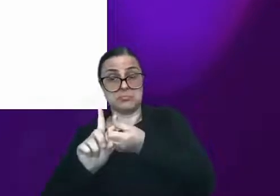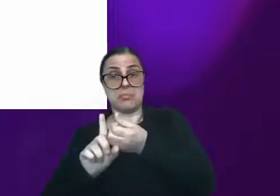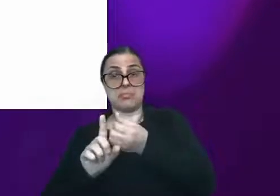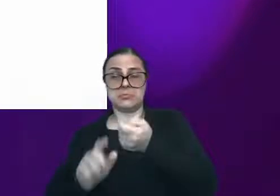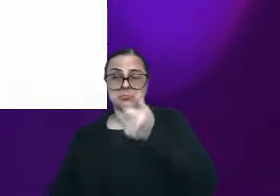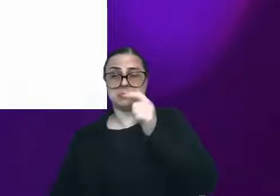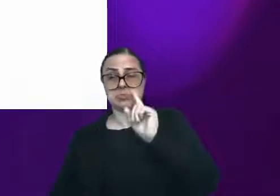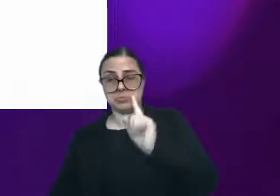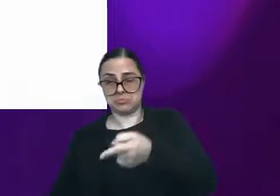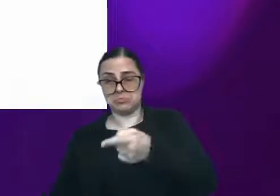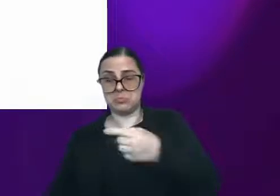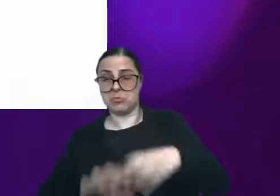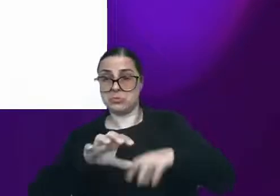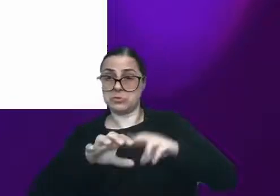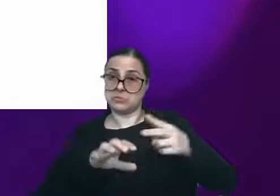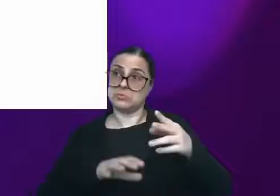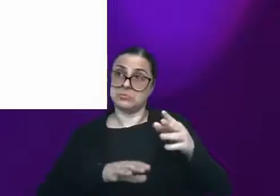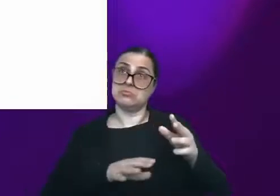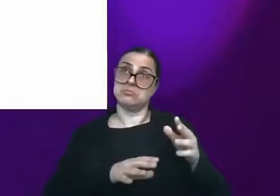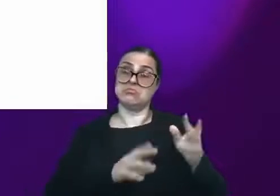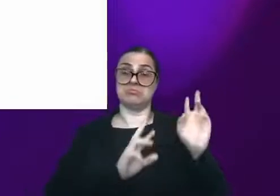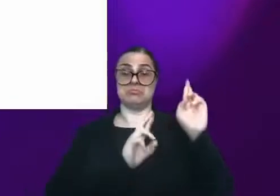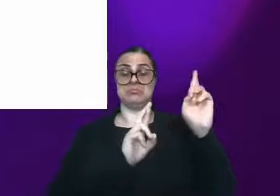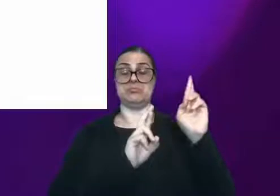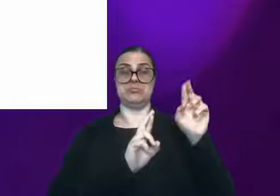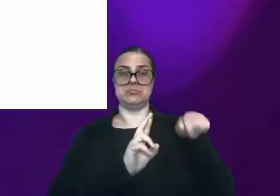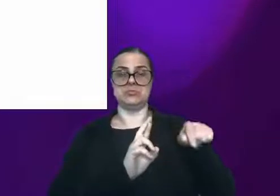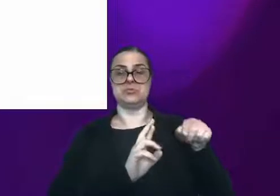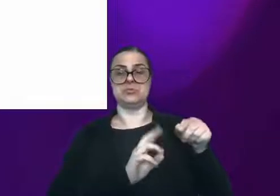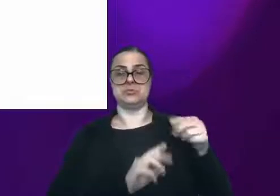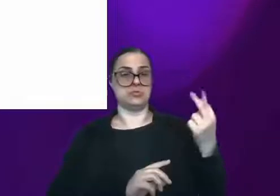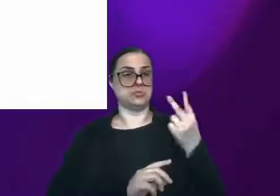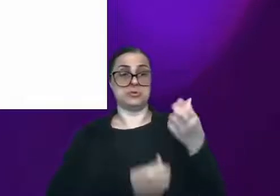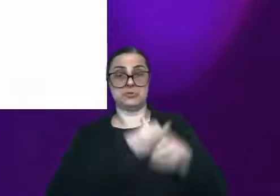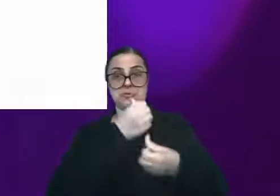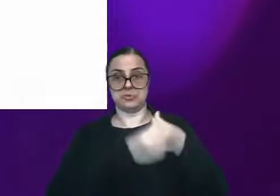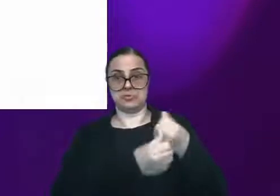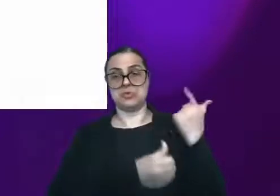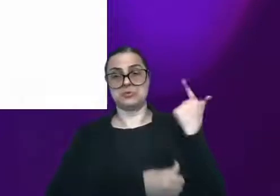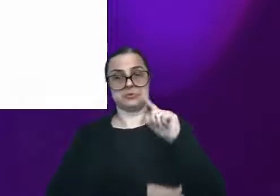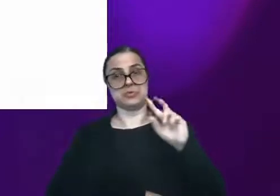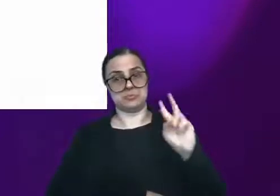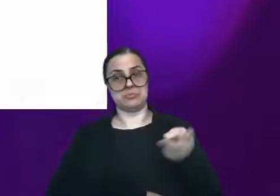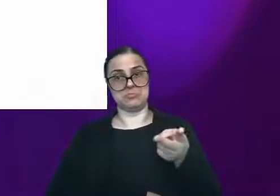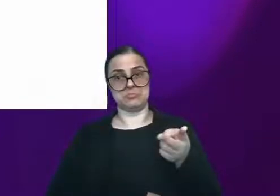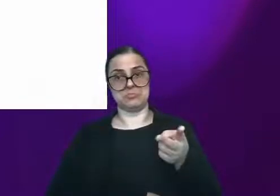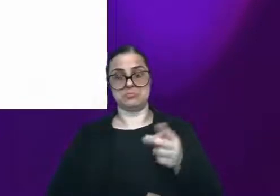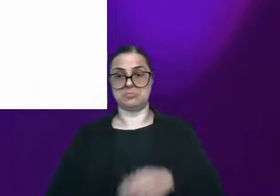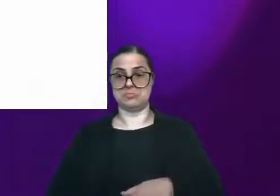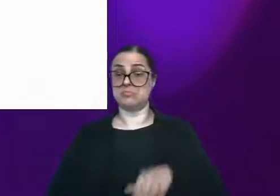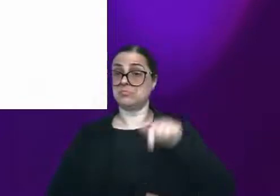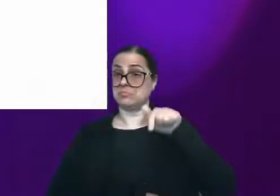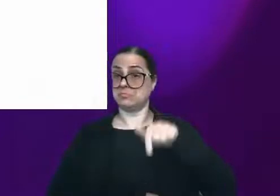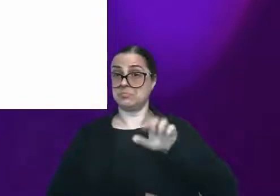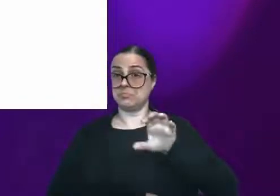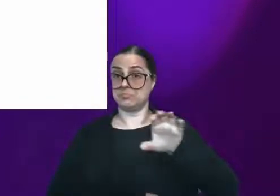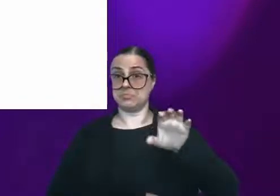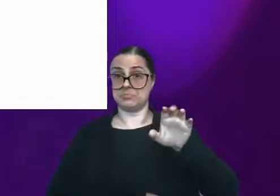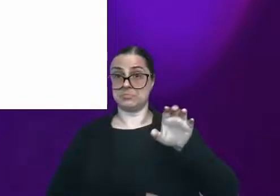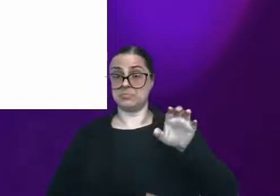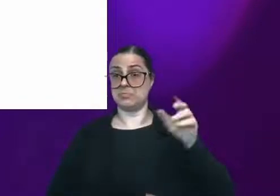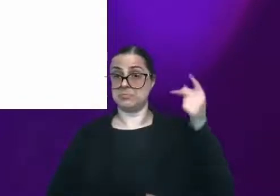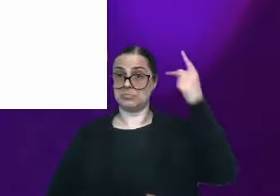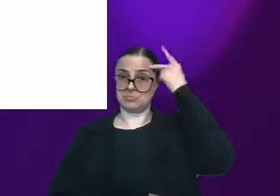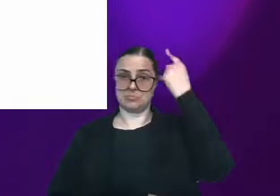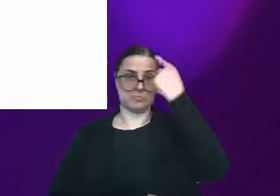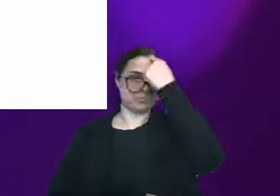consegue chegar nos 2.000. E, novamente, aqui um perfil por estado. São Paulo é o que mais